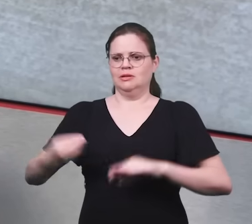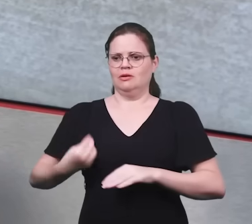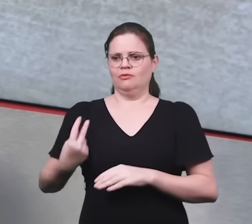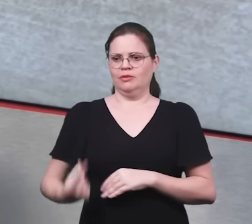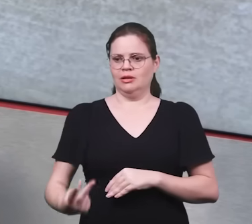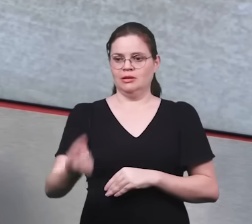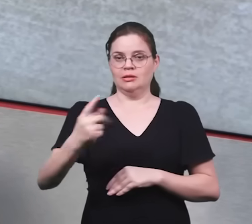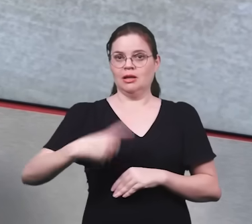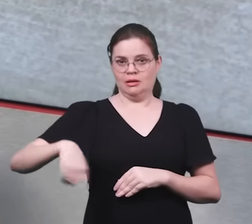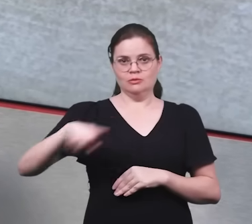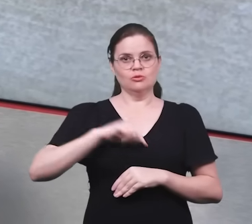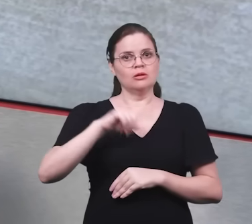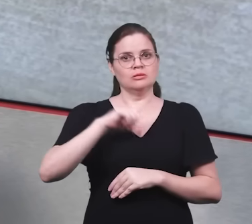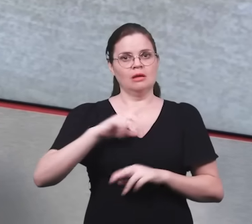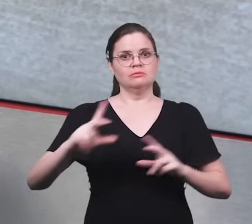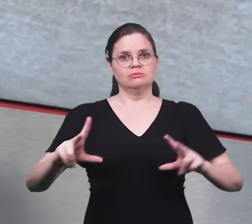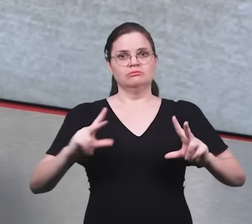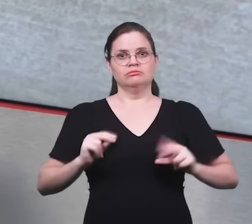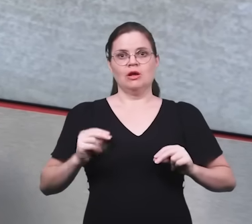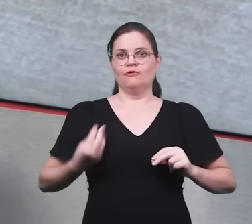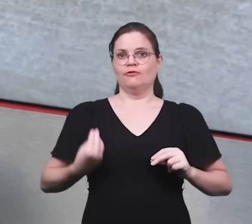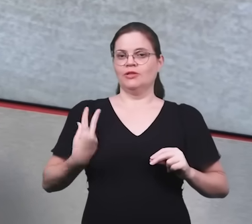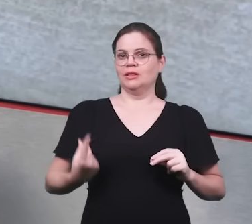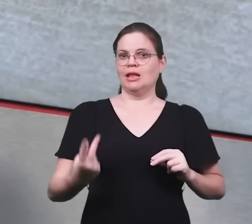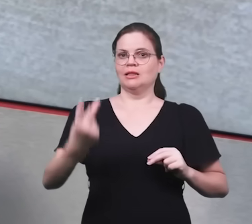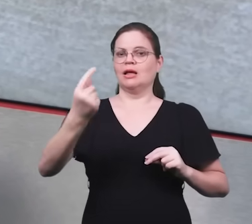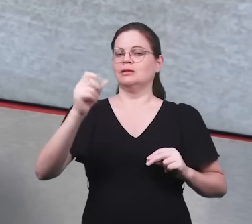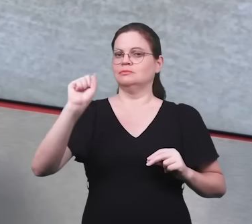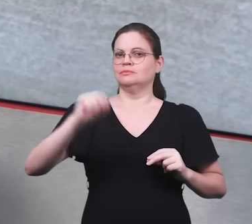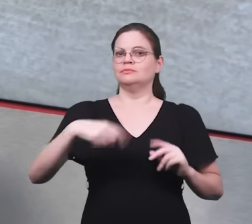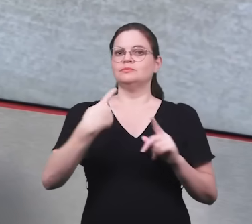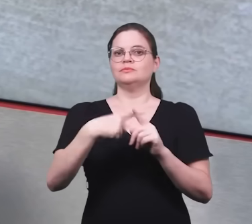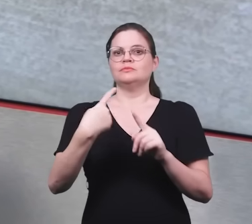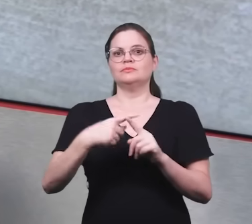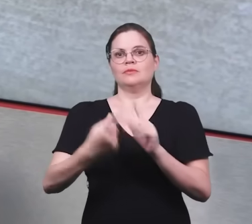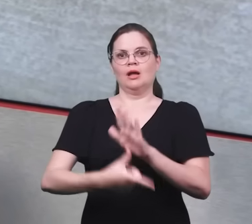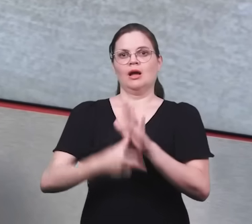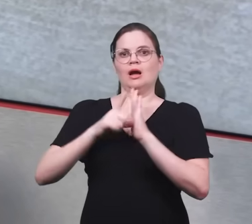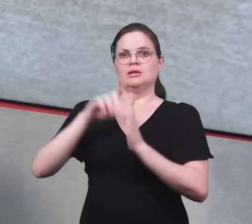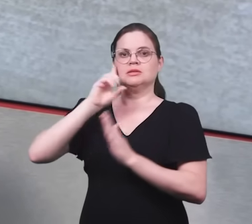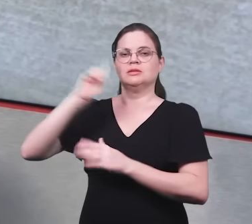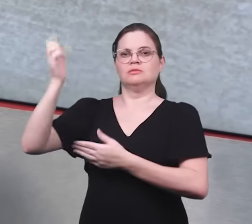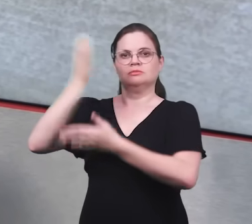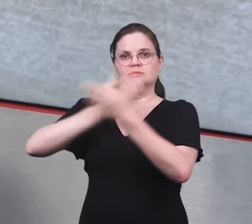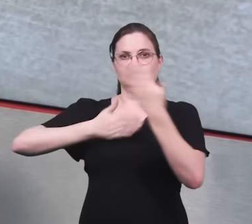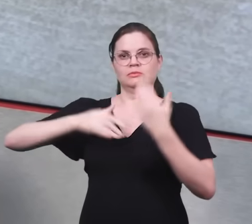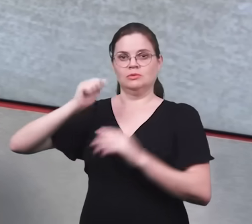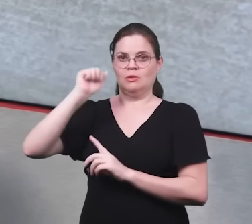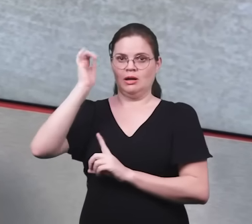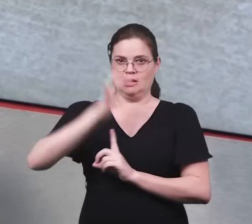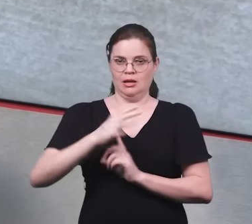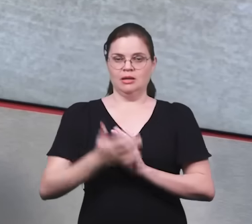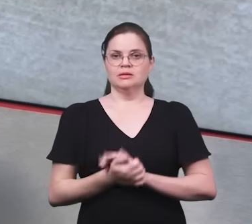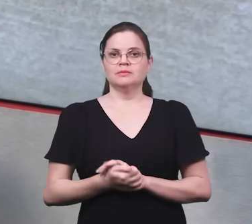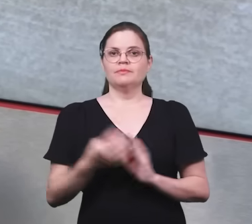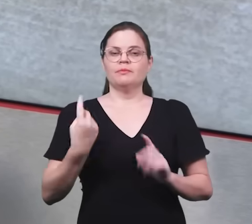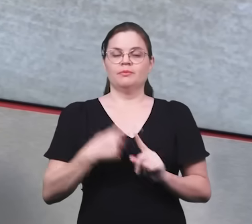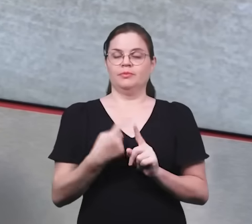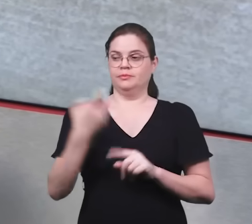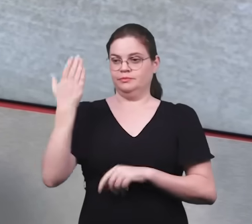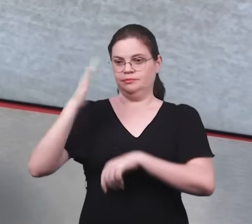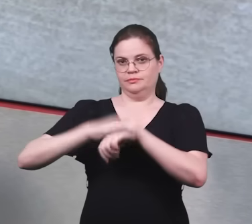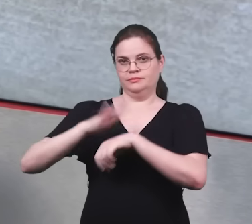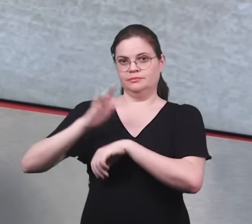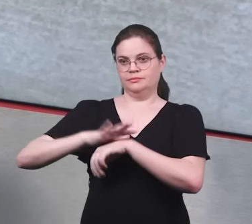somos herdeiros de uma vida eterna, sim, quando nós recebemos a graça salvadora de Deus. Quando Ele vem a